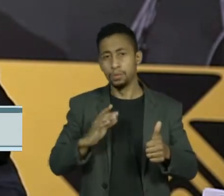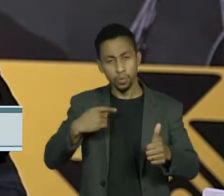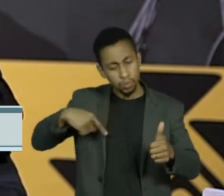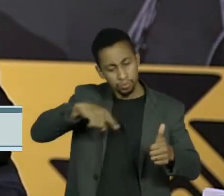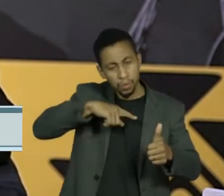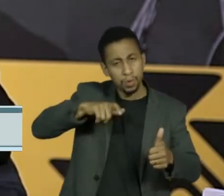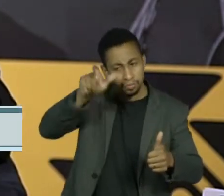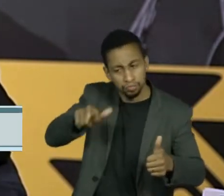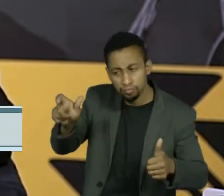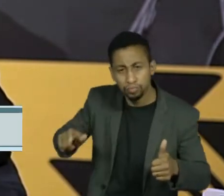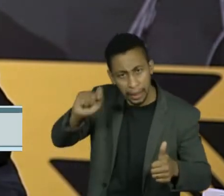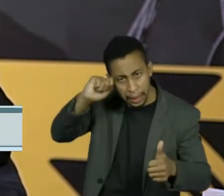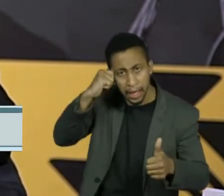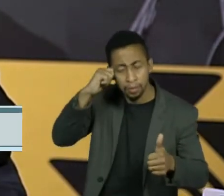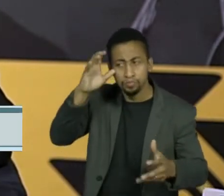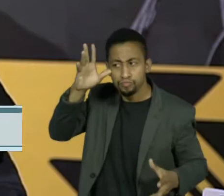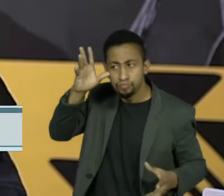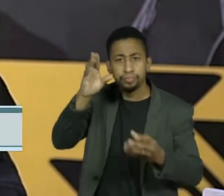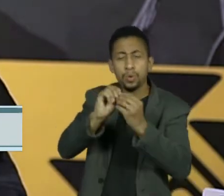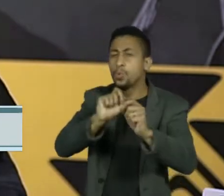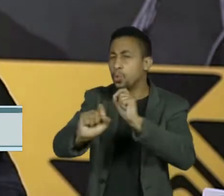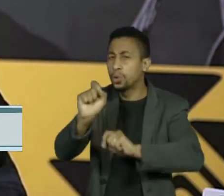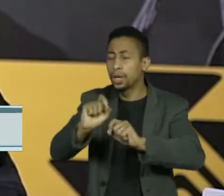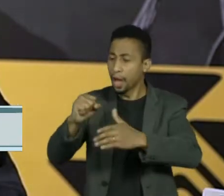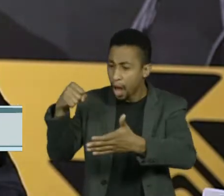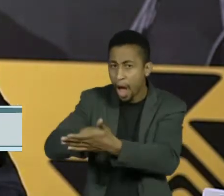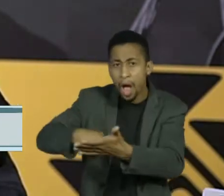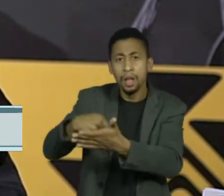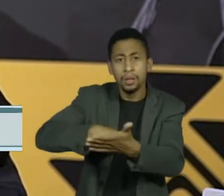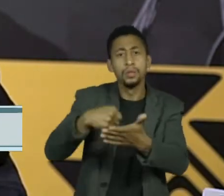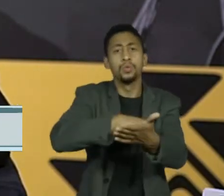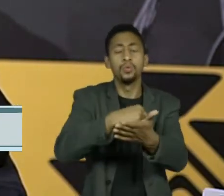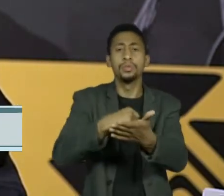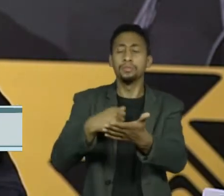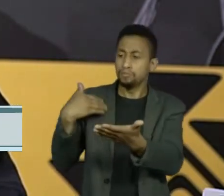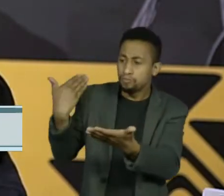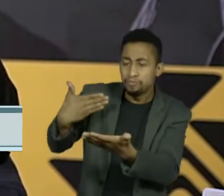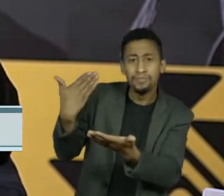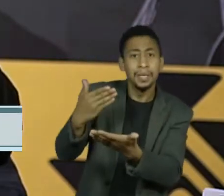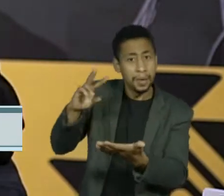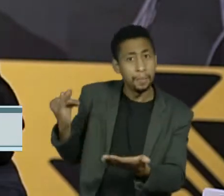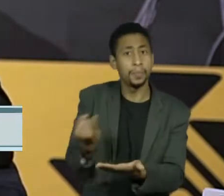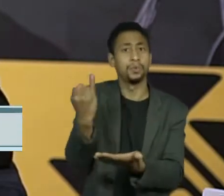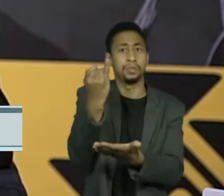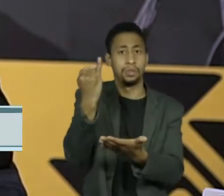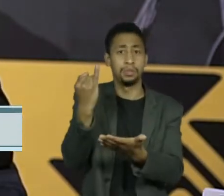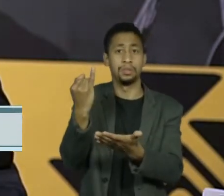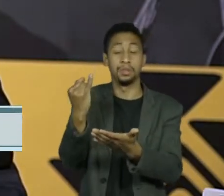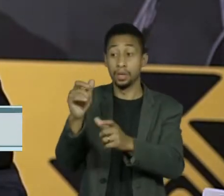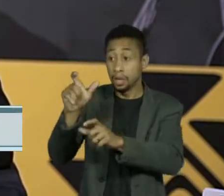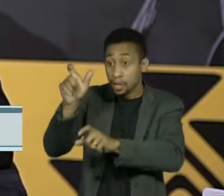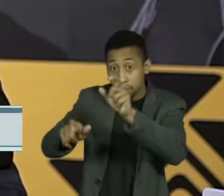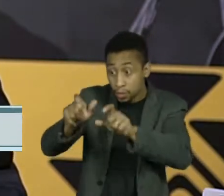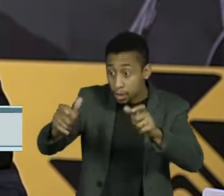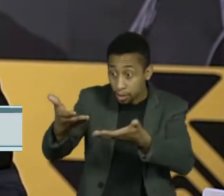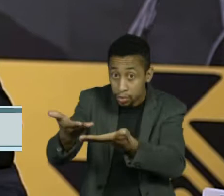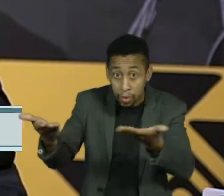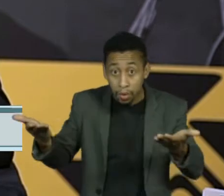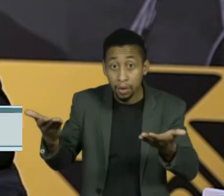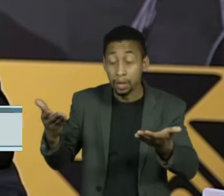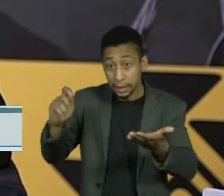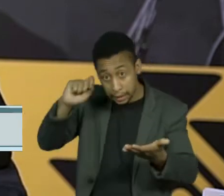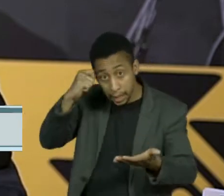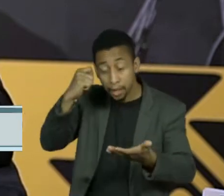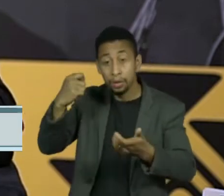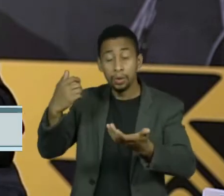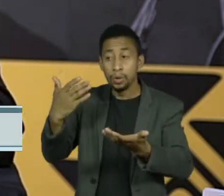negros, compreendamos que essa luta é uma luta imemorial. E que para lutar por ela, essas pessoas que estão aqui, essas personalidades,